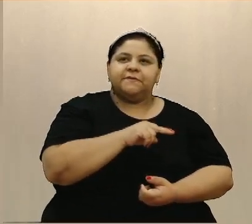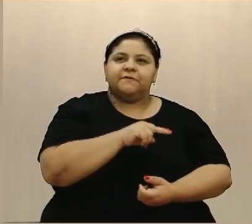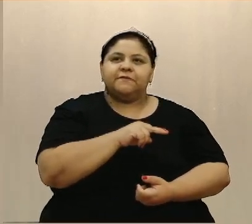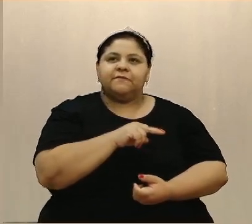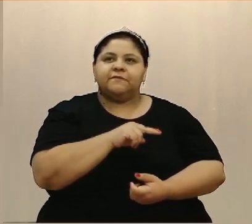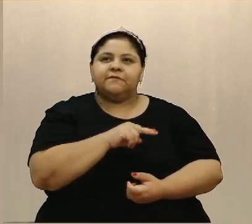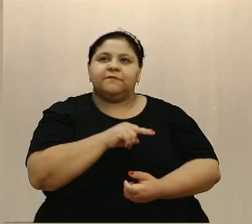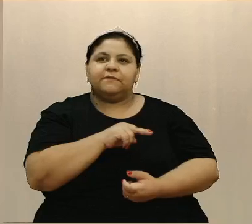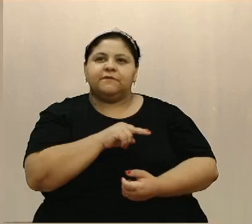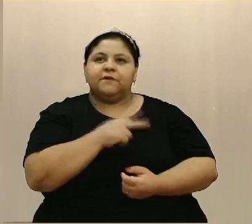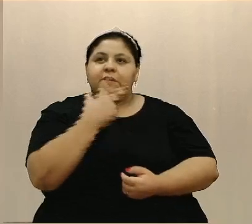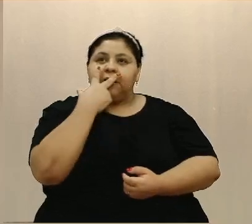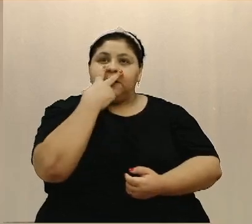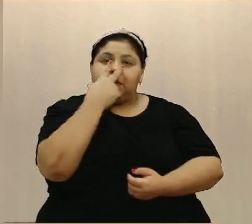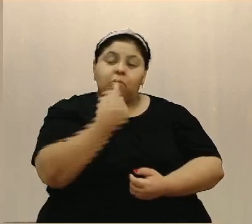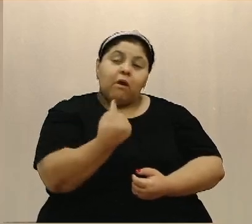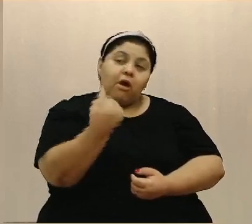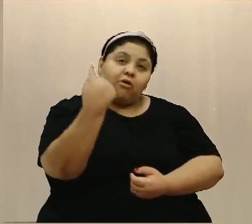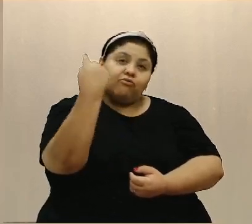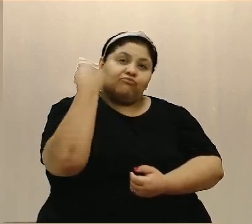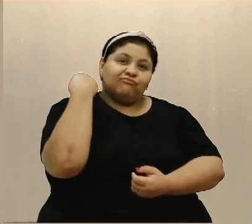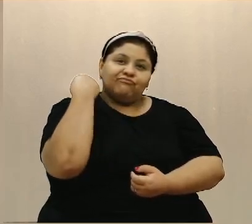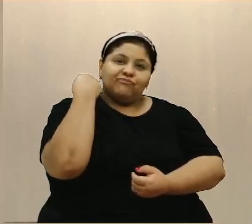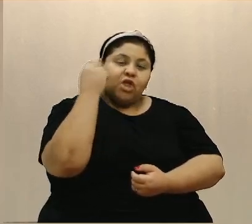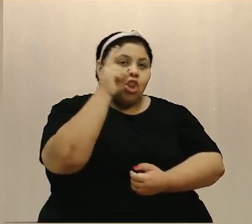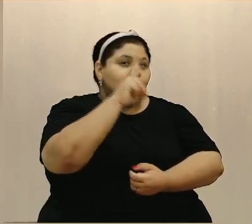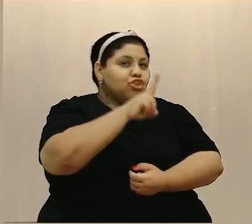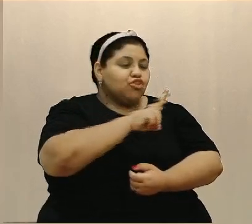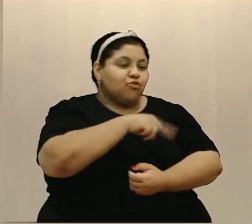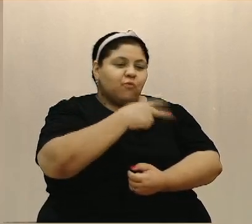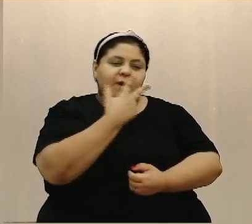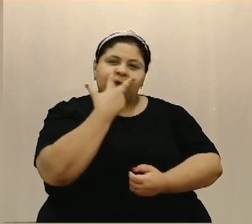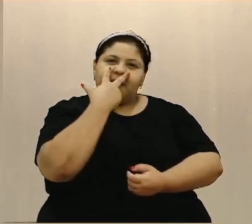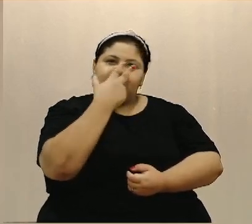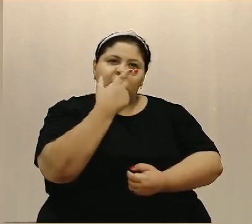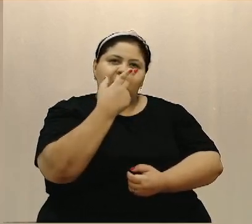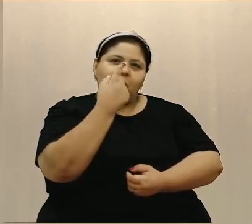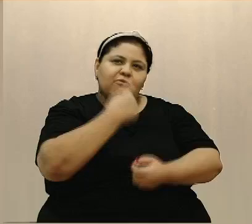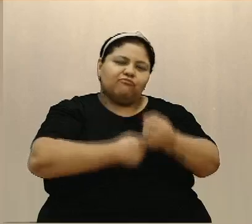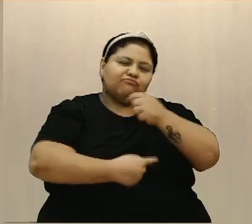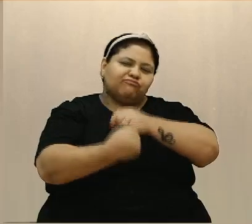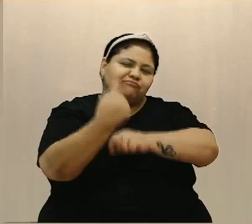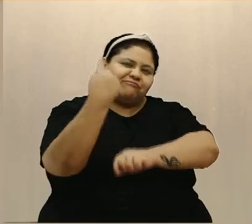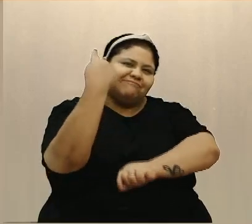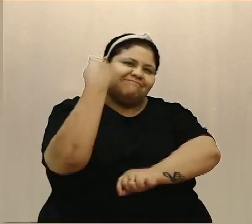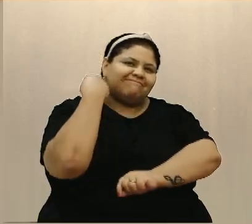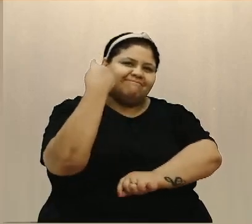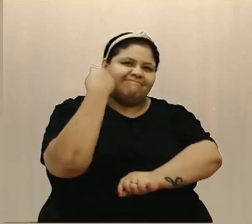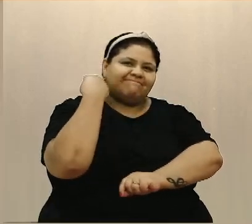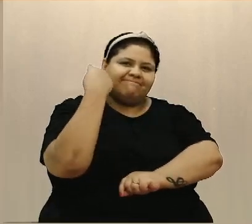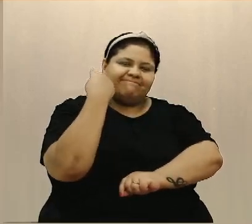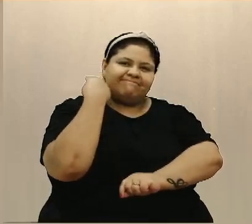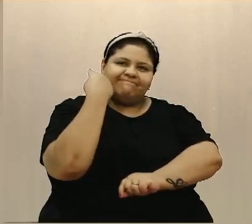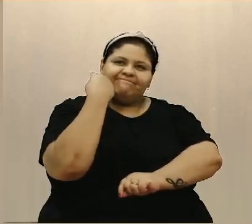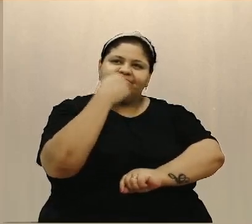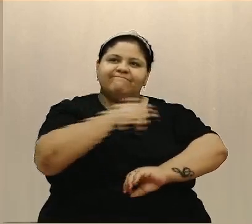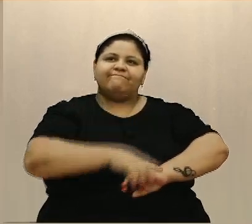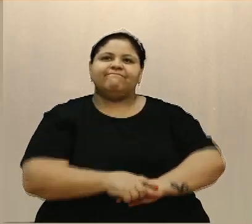que foi nunca mais será. Mas o que